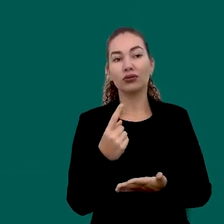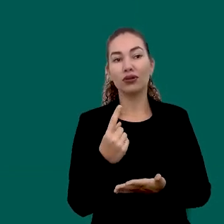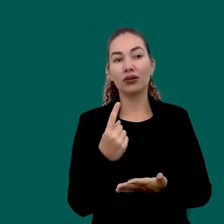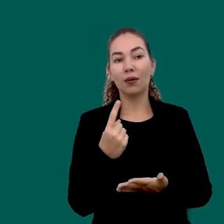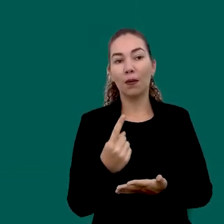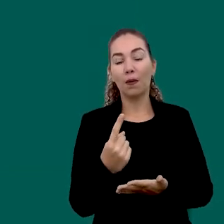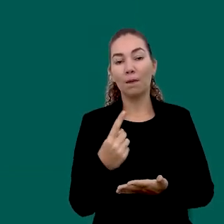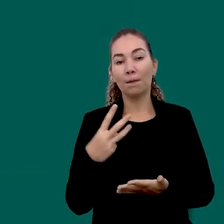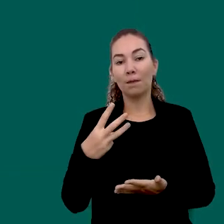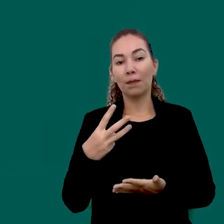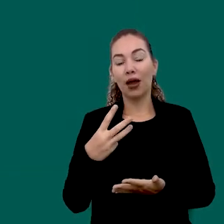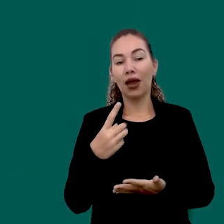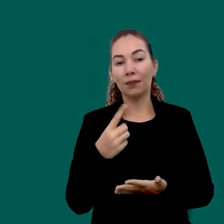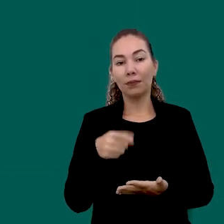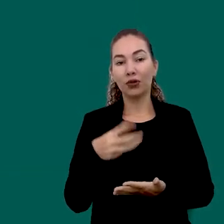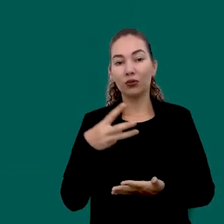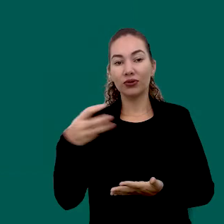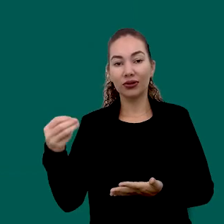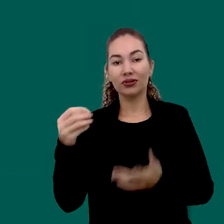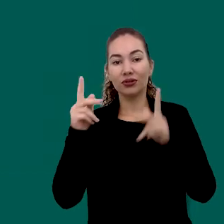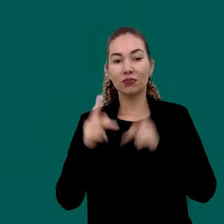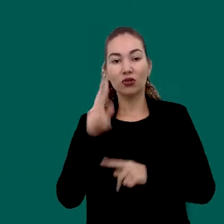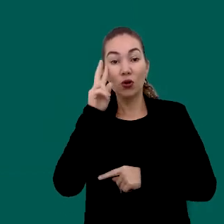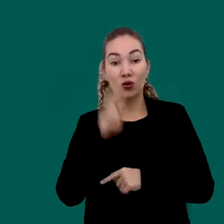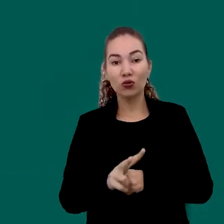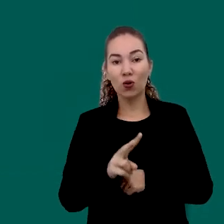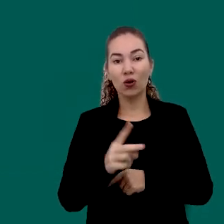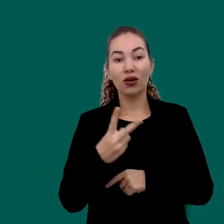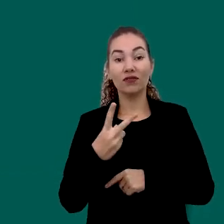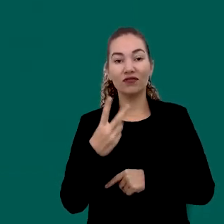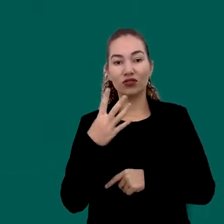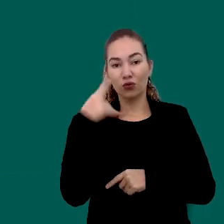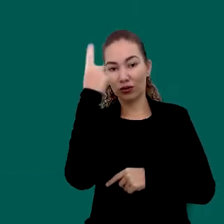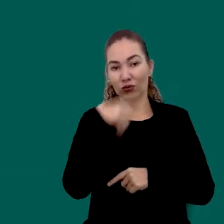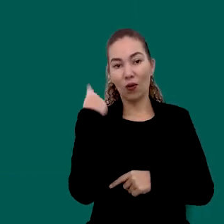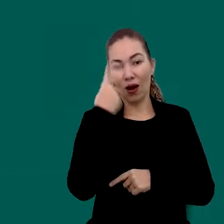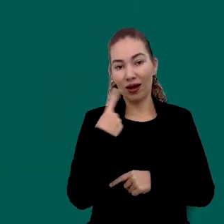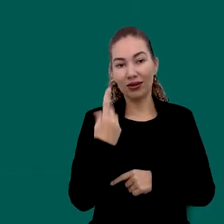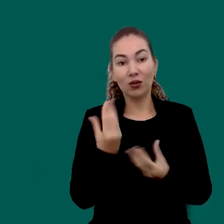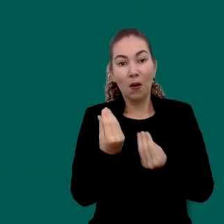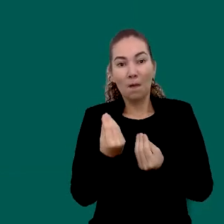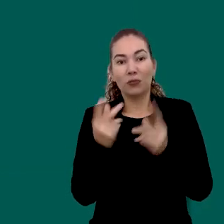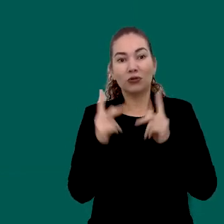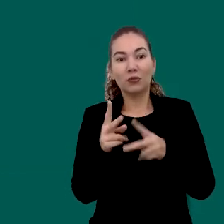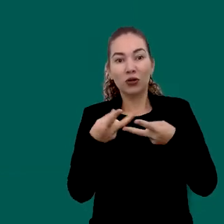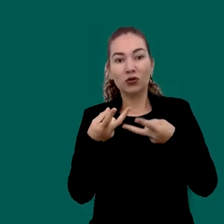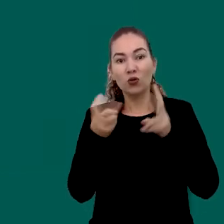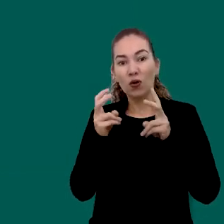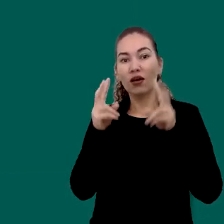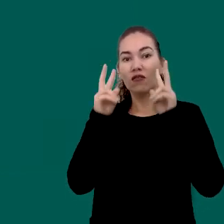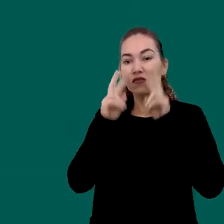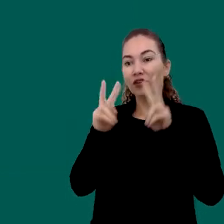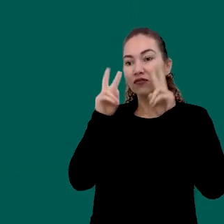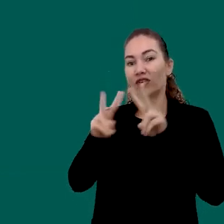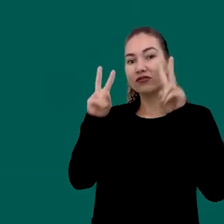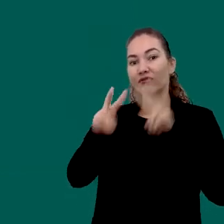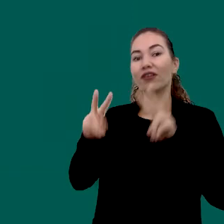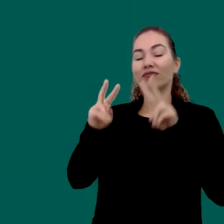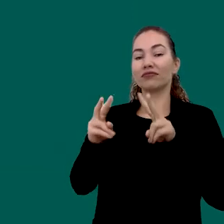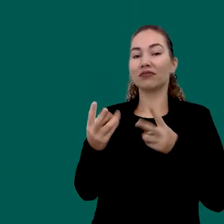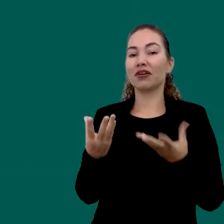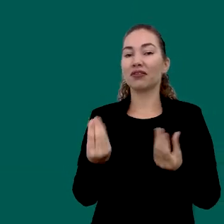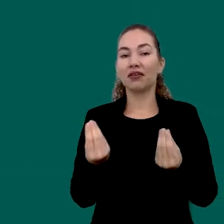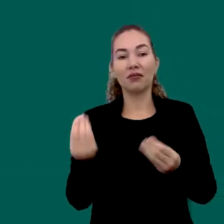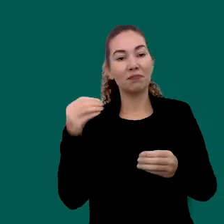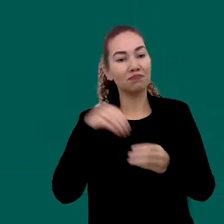ao vivo simultâneo, bateu 60 mil visualizações em questão de 24 horas. Então, são números muito absurdos e eles repercutem direto